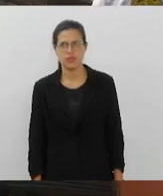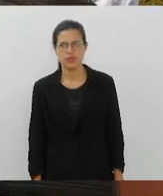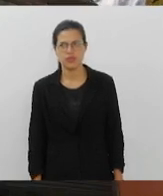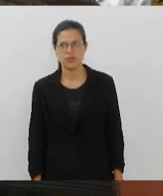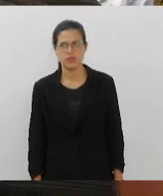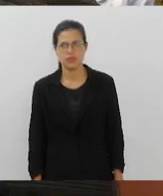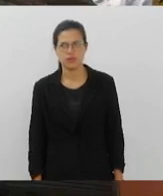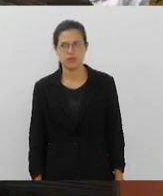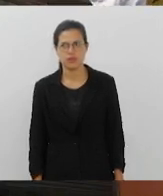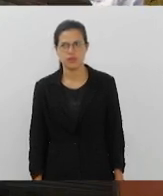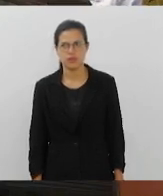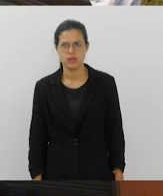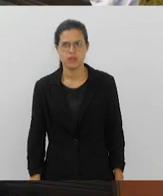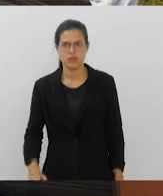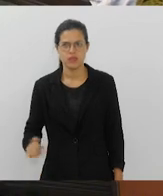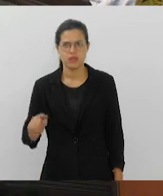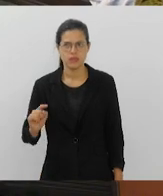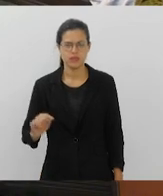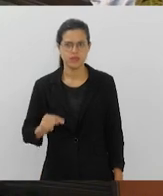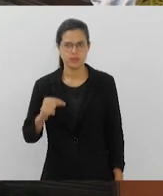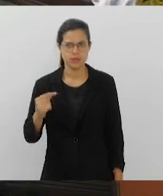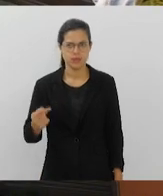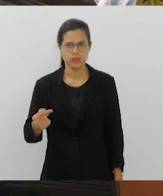Próximo agraciado,